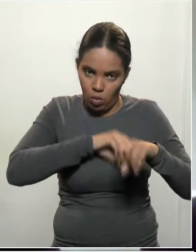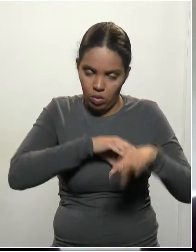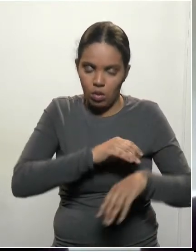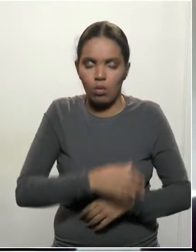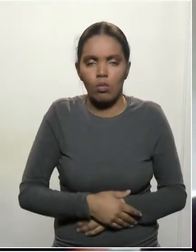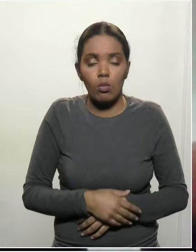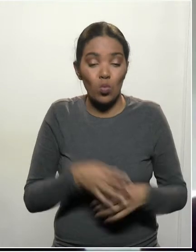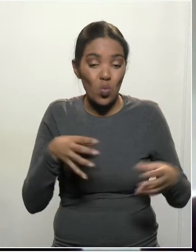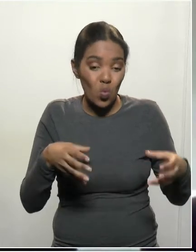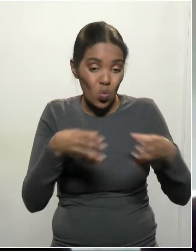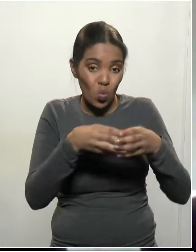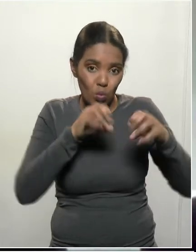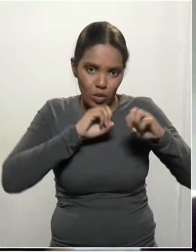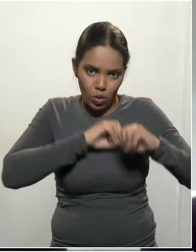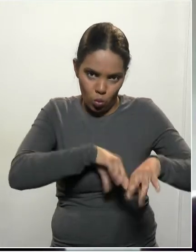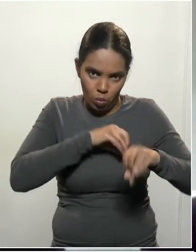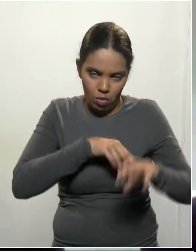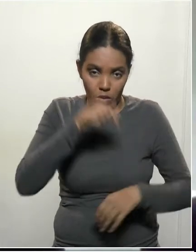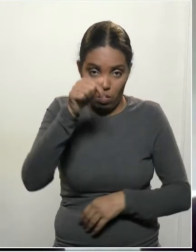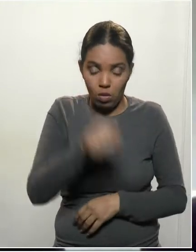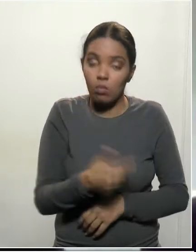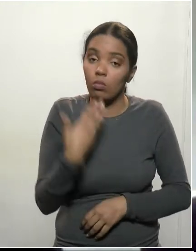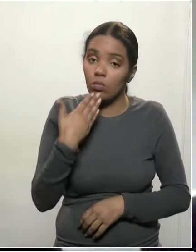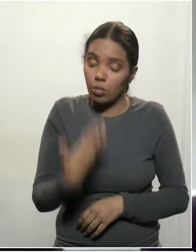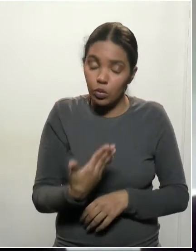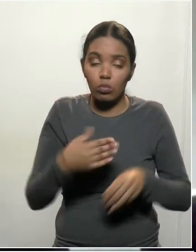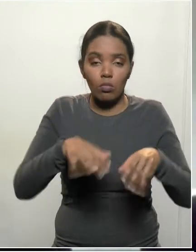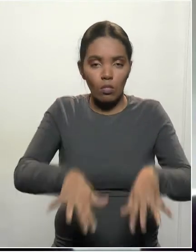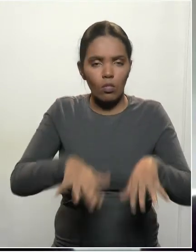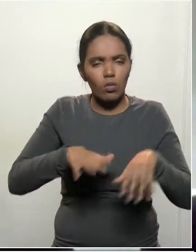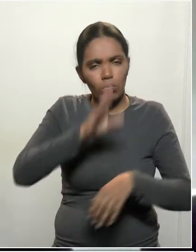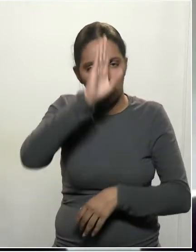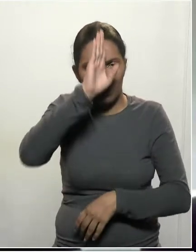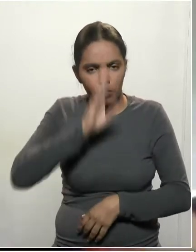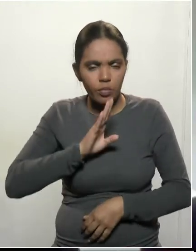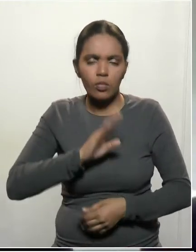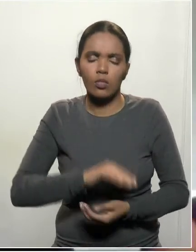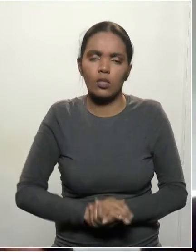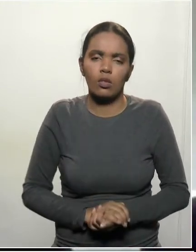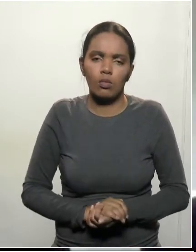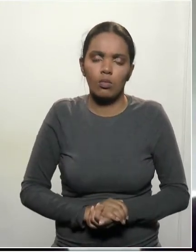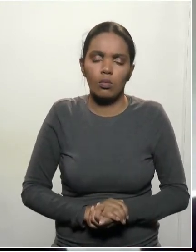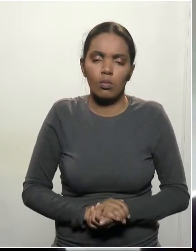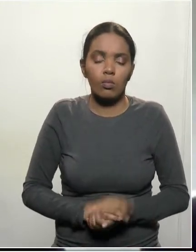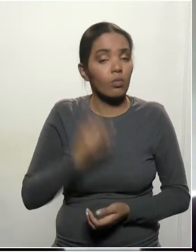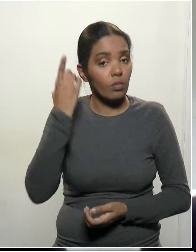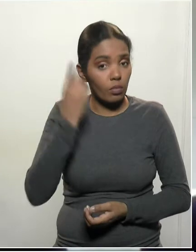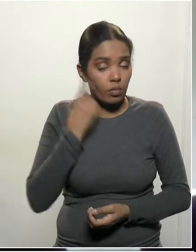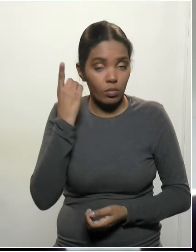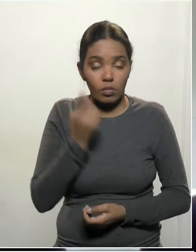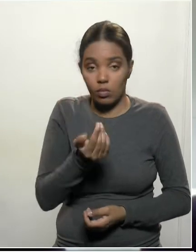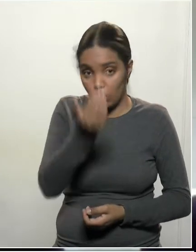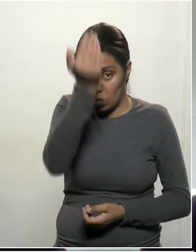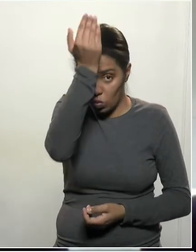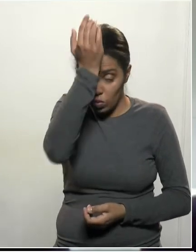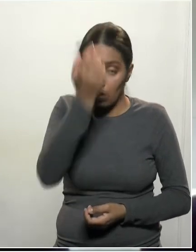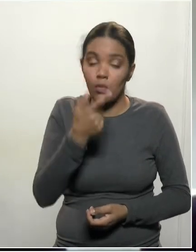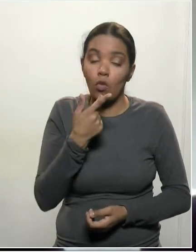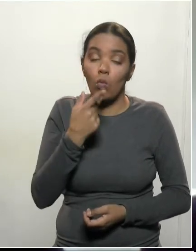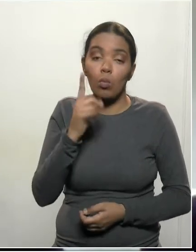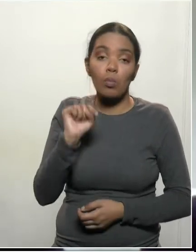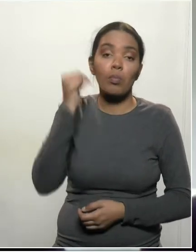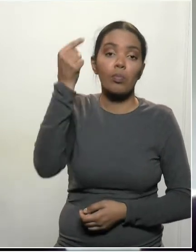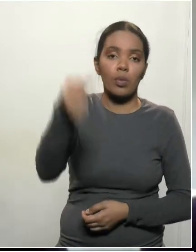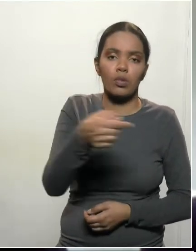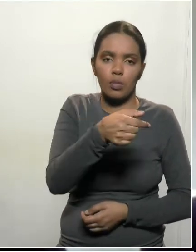de Educação, convocar uma audiência pública. Até o deputado Hussein Bach sugeriu para terça-feira da próxima